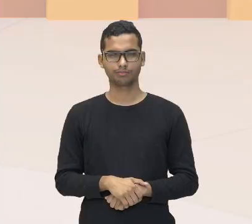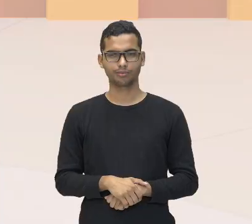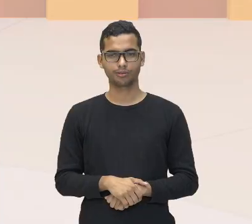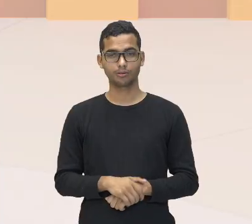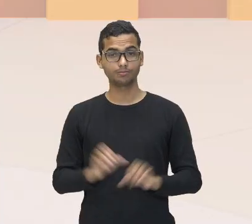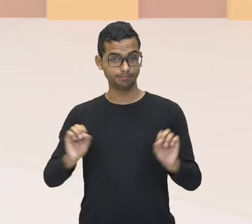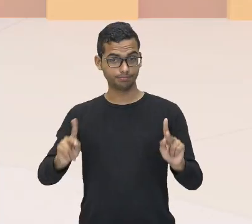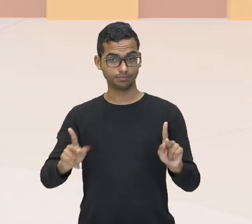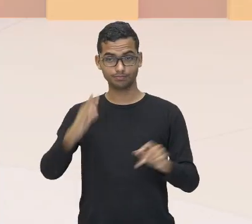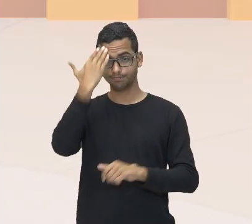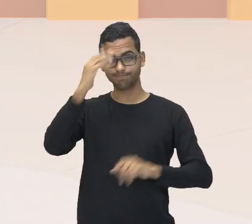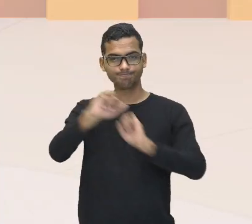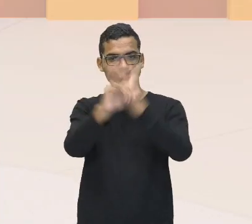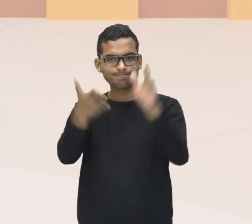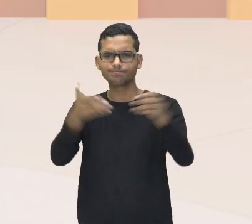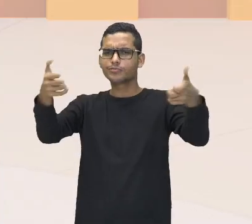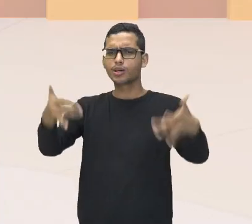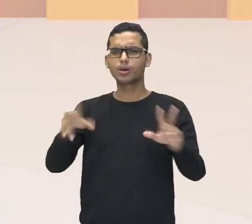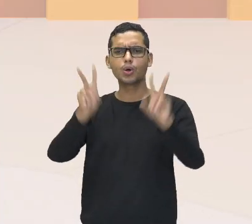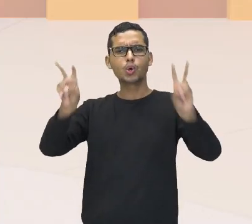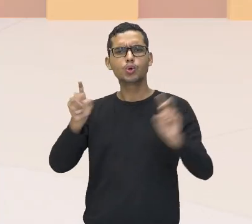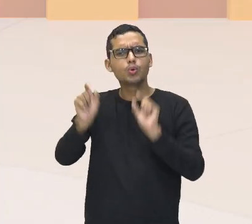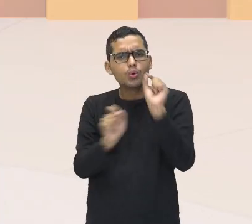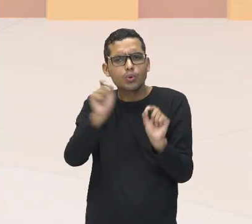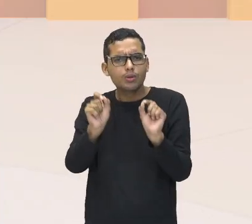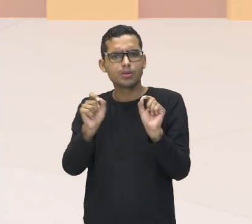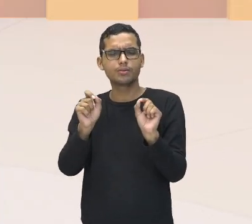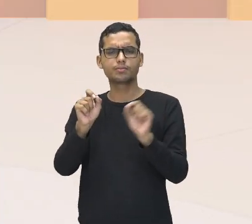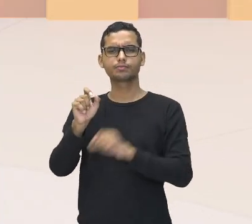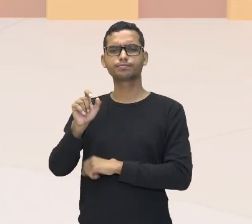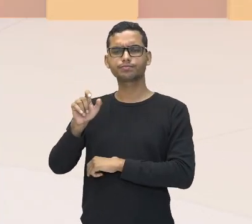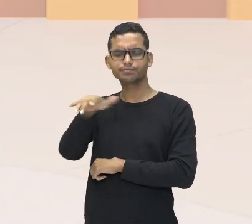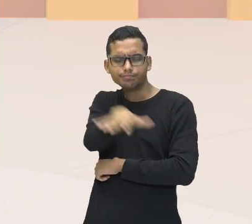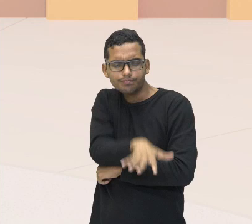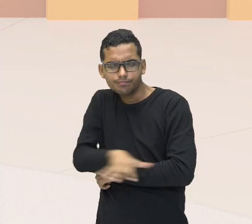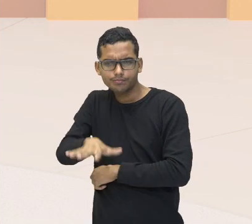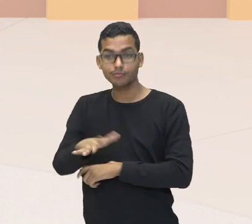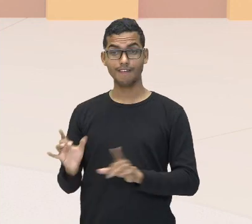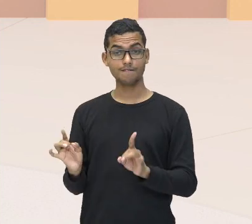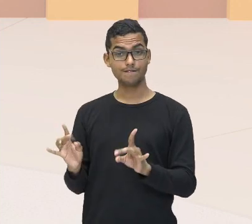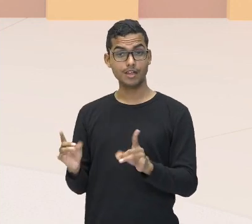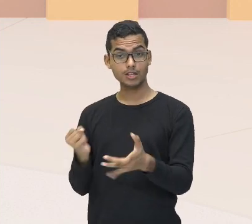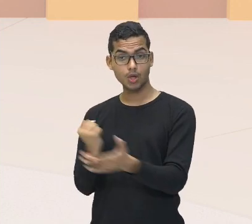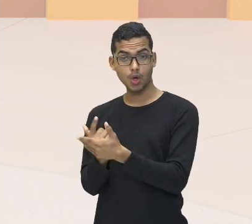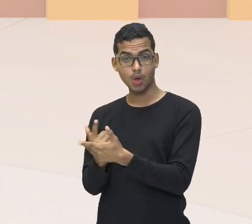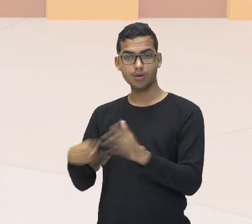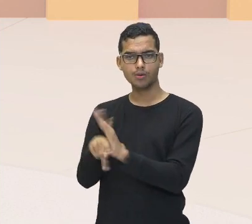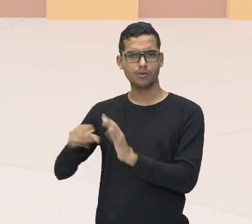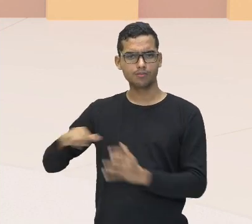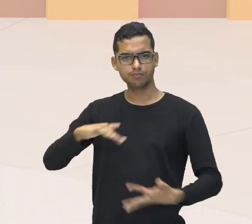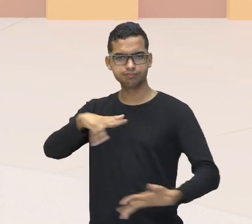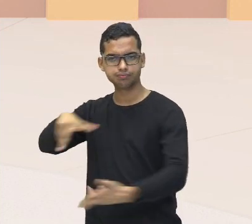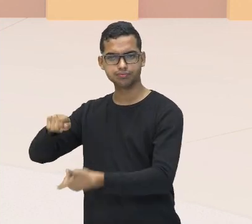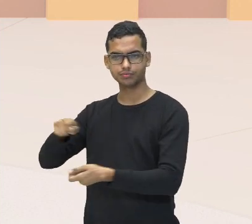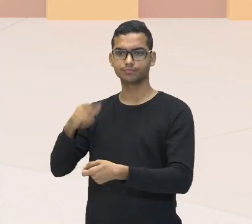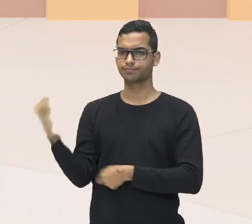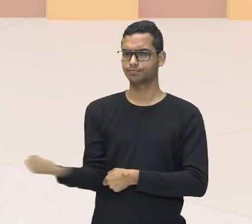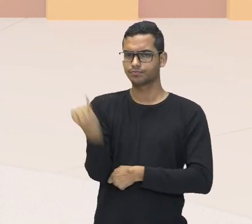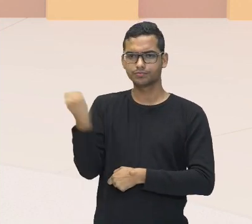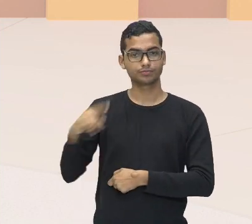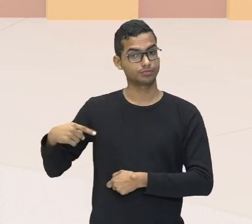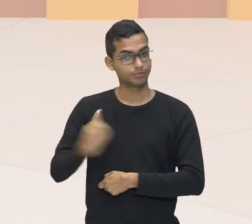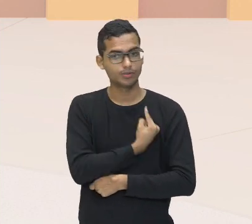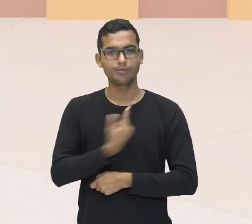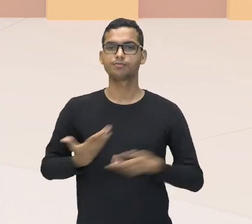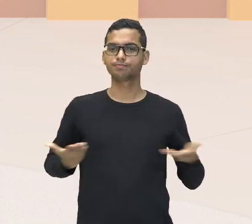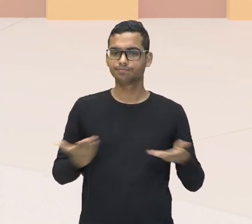Ok, então, gente, vamos falar aqui sobre o mercado aí internacional, não é isso? Importantíssimo para os dias de hoje aqui, para